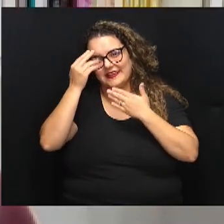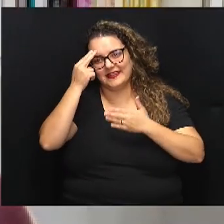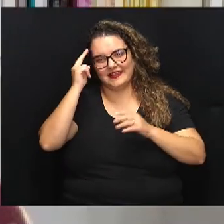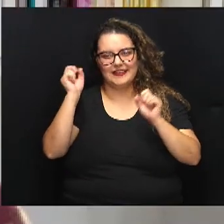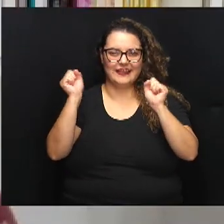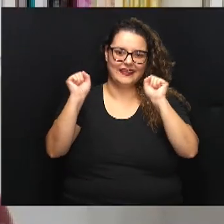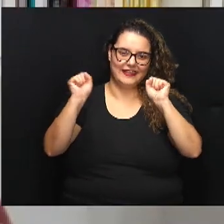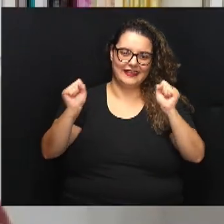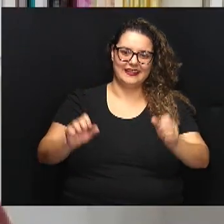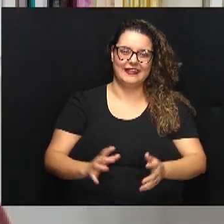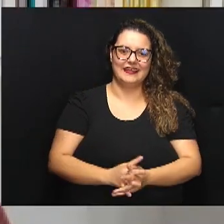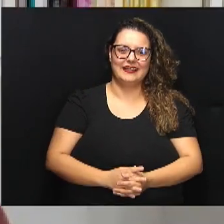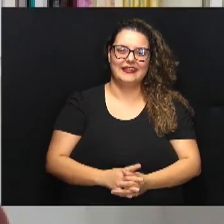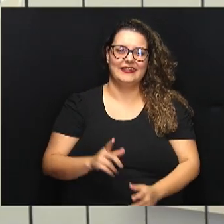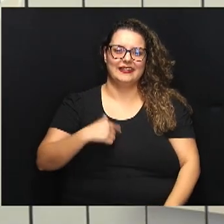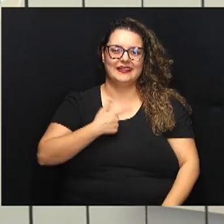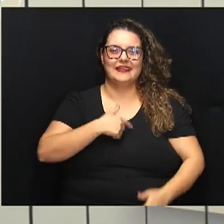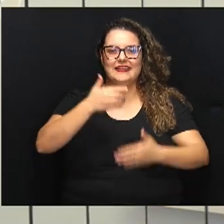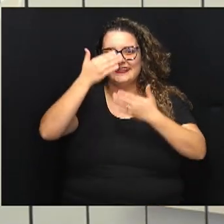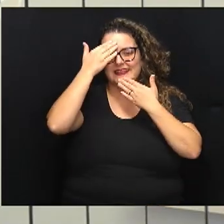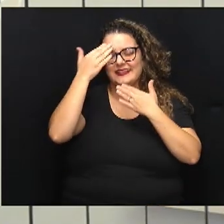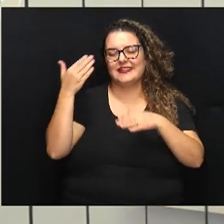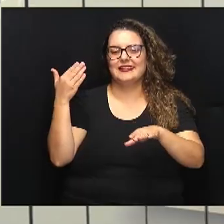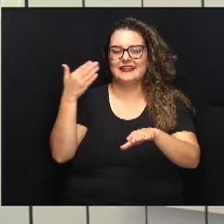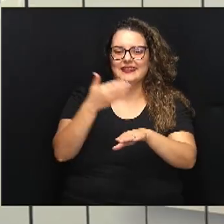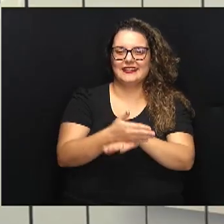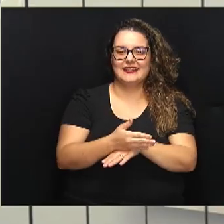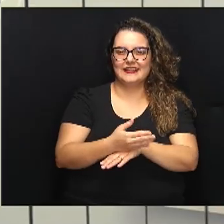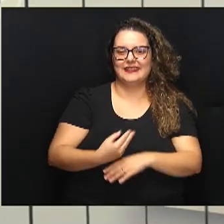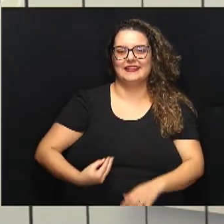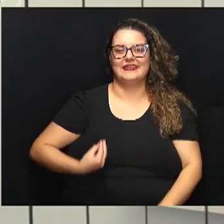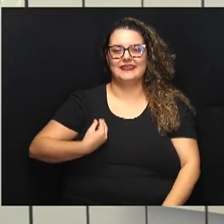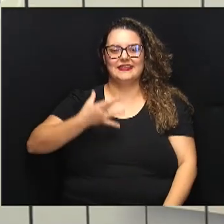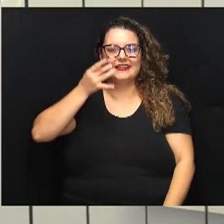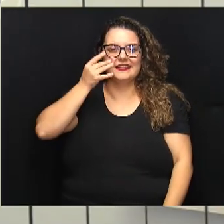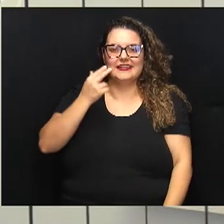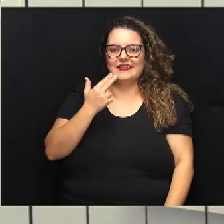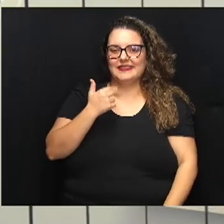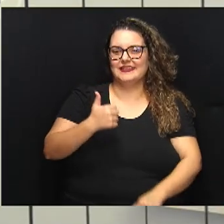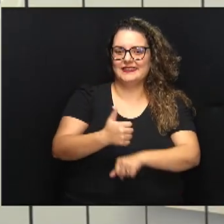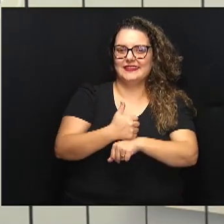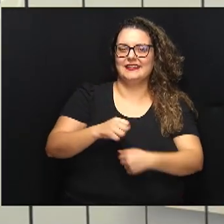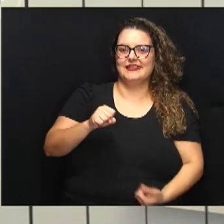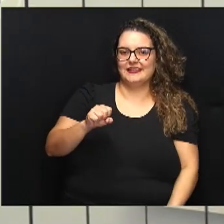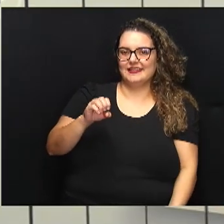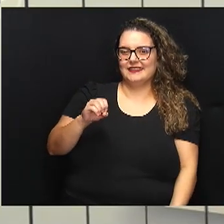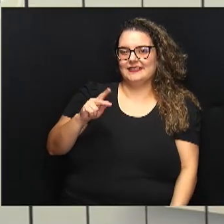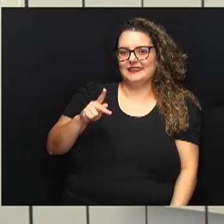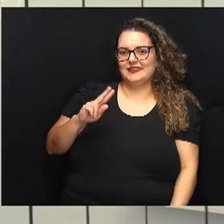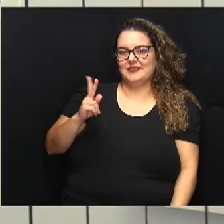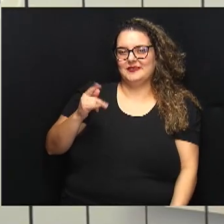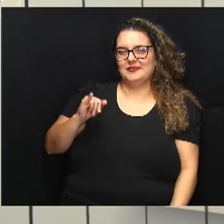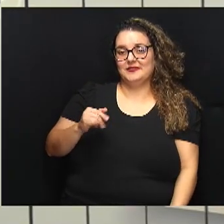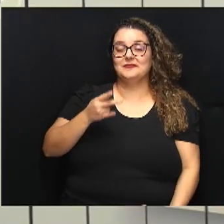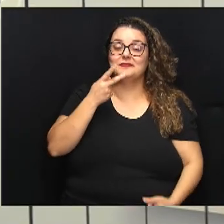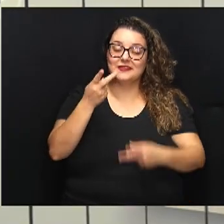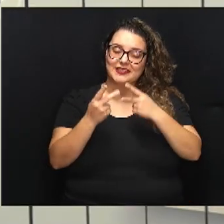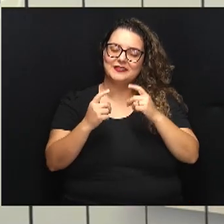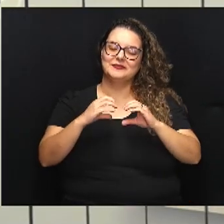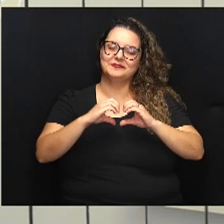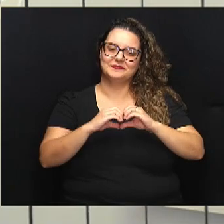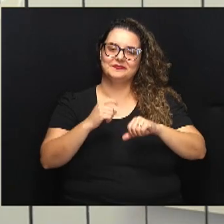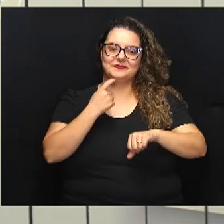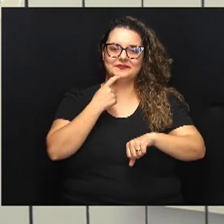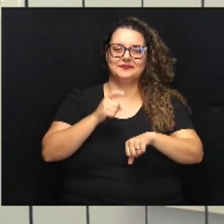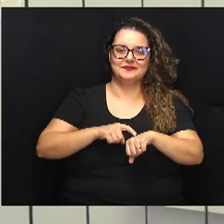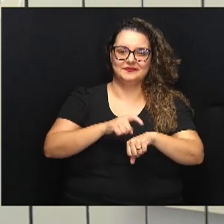adorei. Nós aqui agradecemos a participação ao vivo da nutricionista Sophie Deran, falando, né, sobre o morango do amor